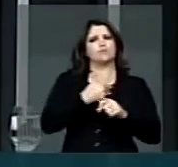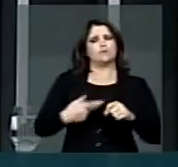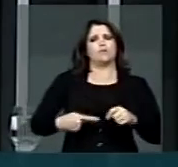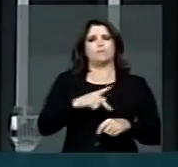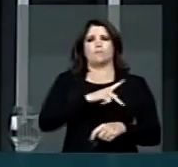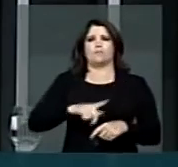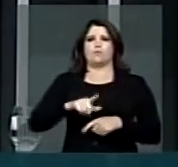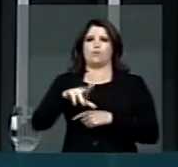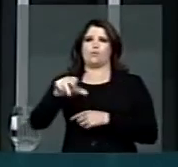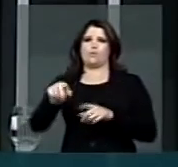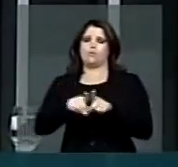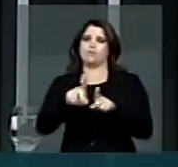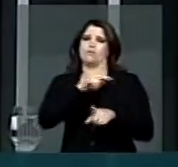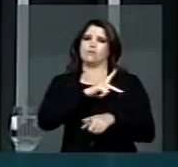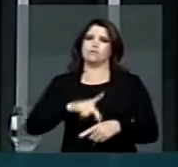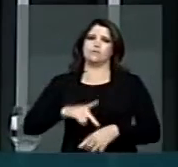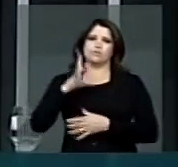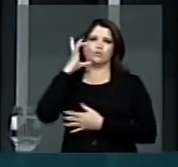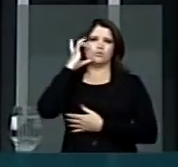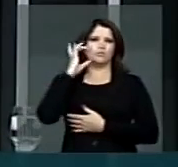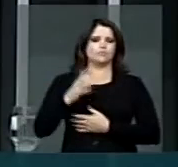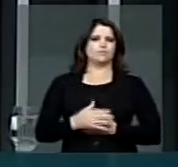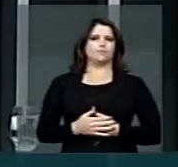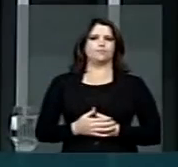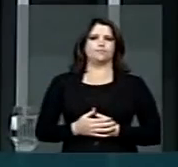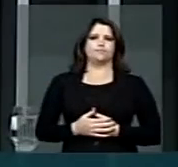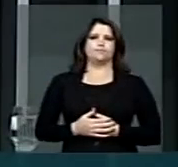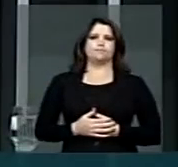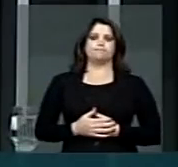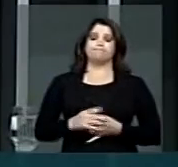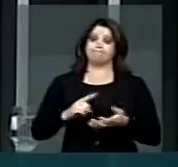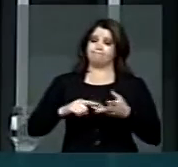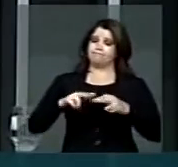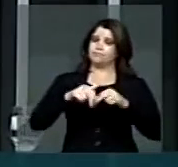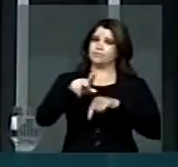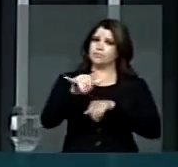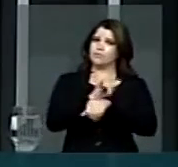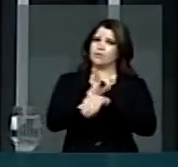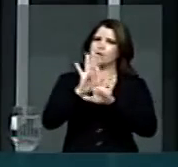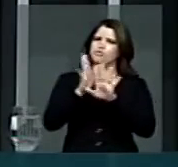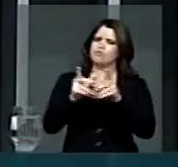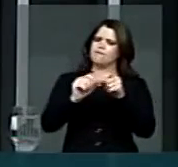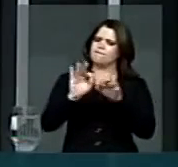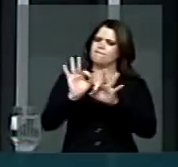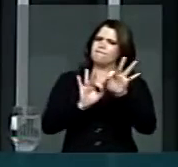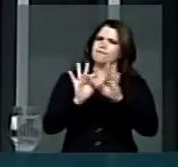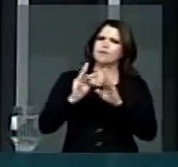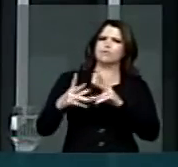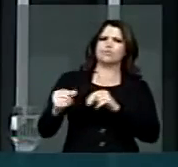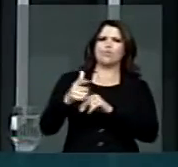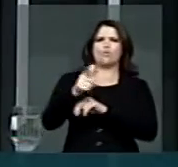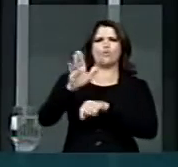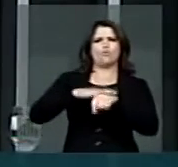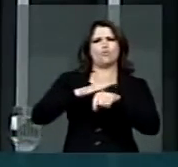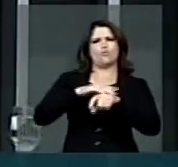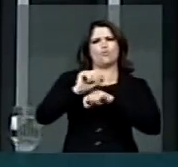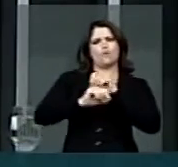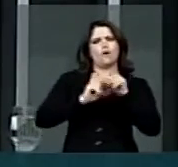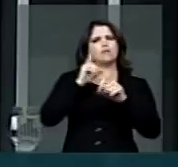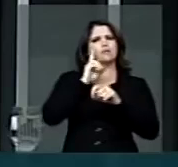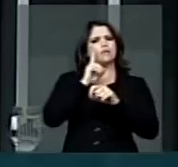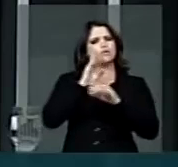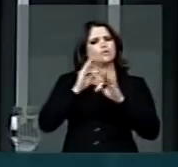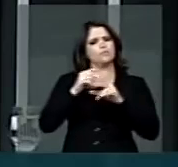presidente Lula e da presidenta Dilma. Tal estratégia já foi utilizada em outros períodos da história